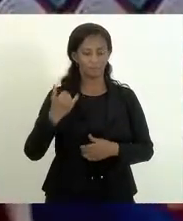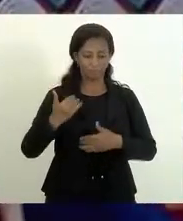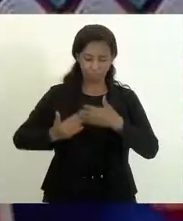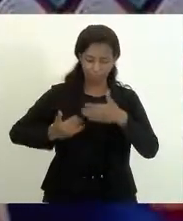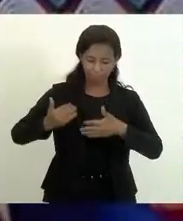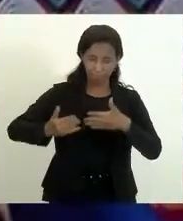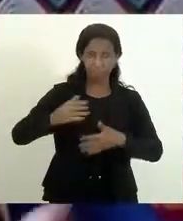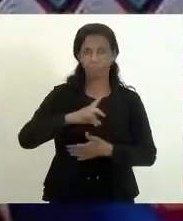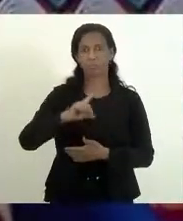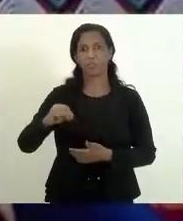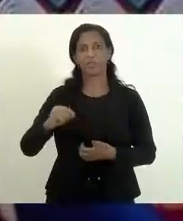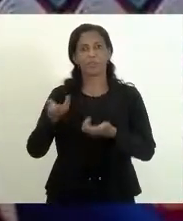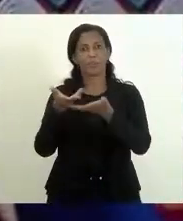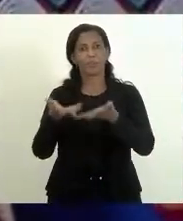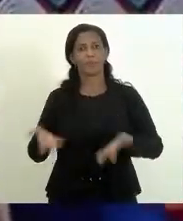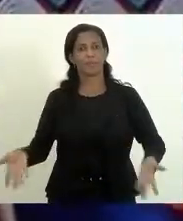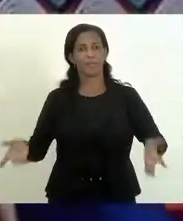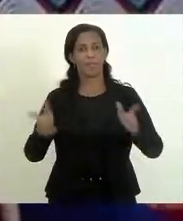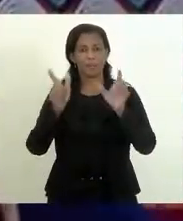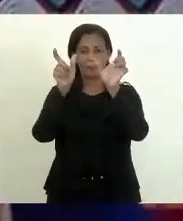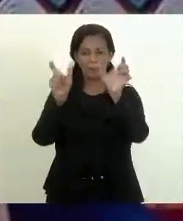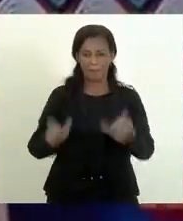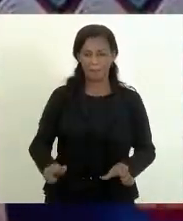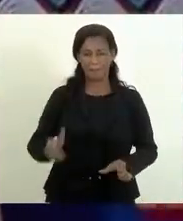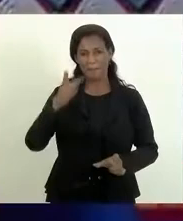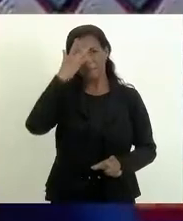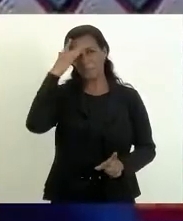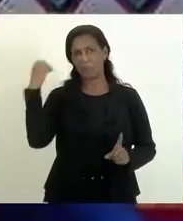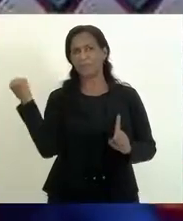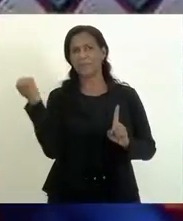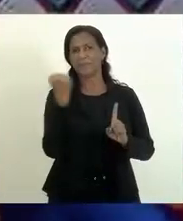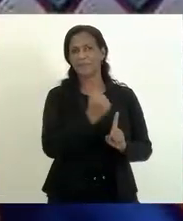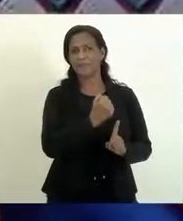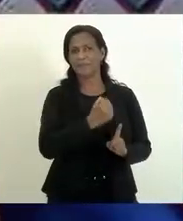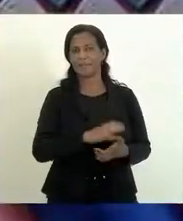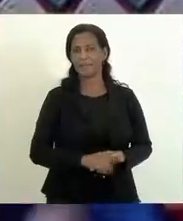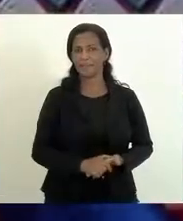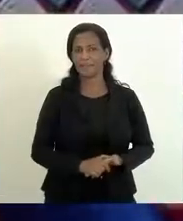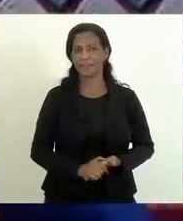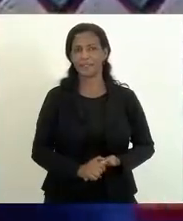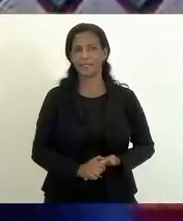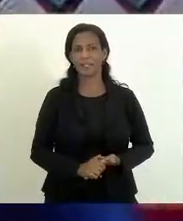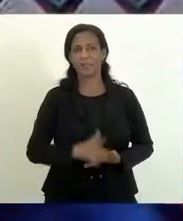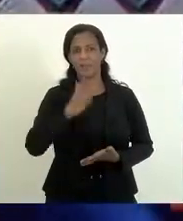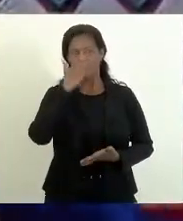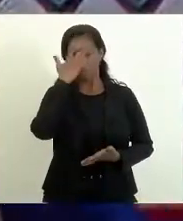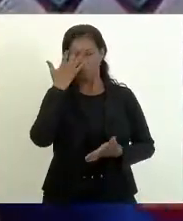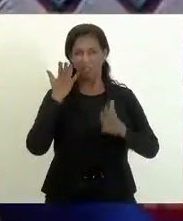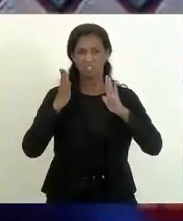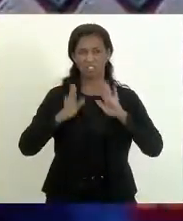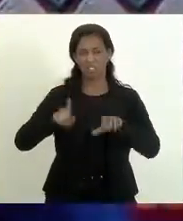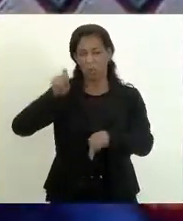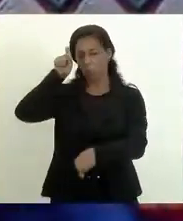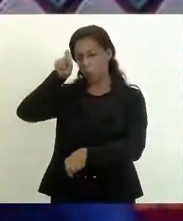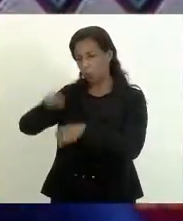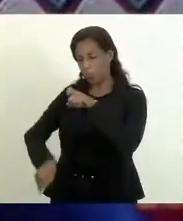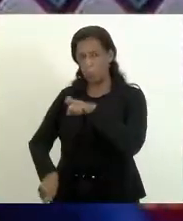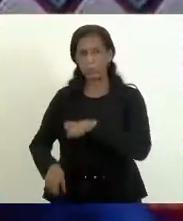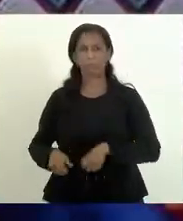que celebram figuras genocidas, né, que genocidaram,